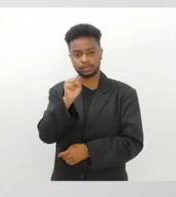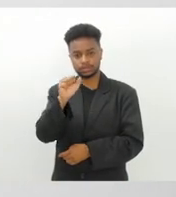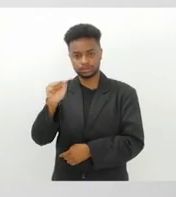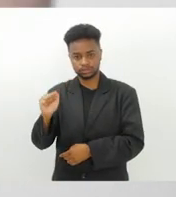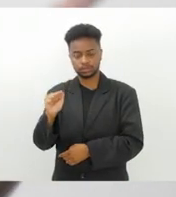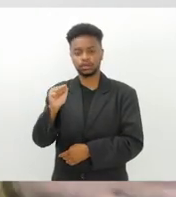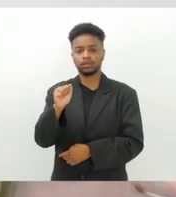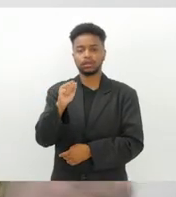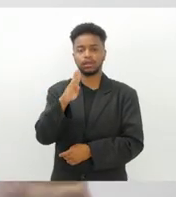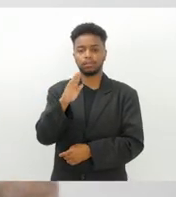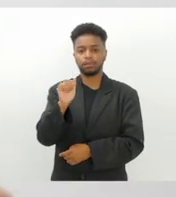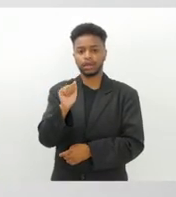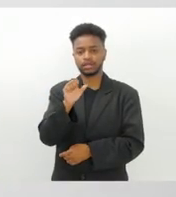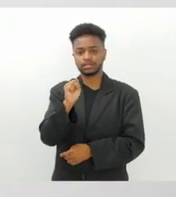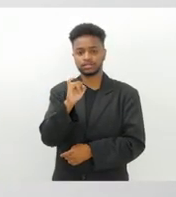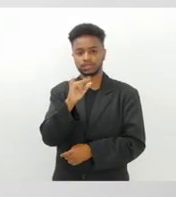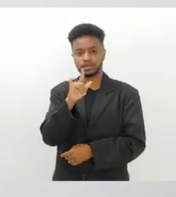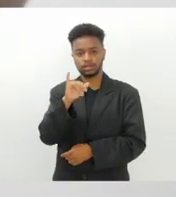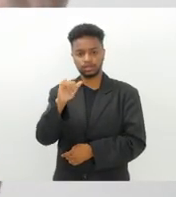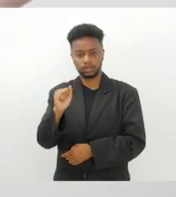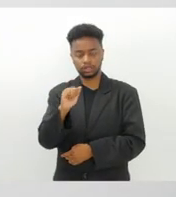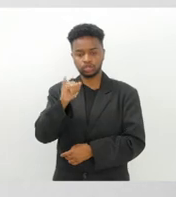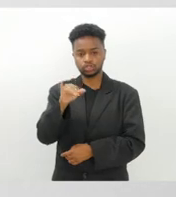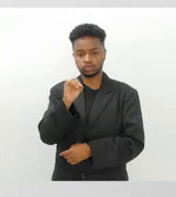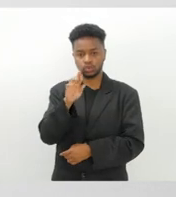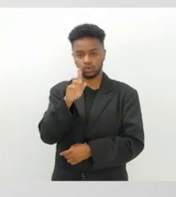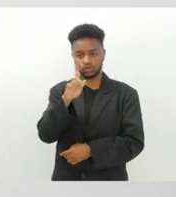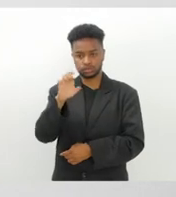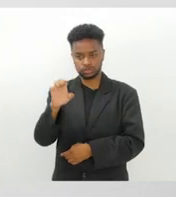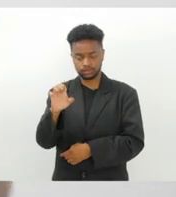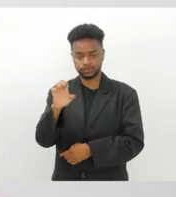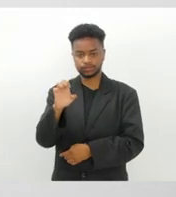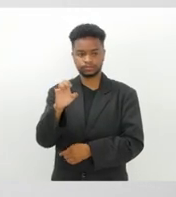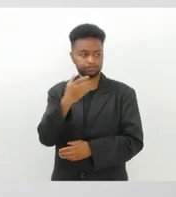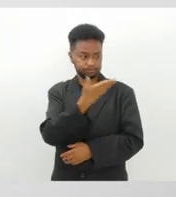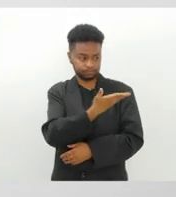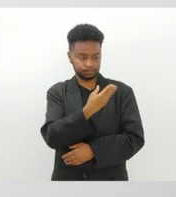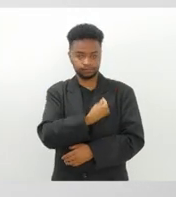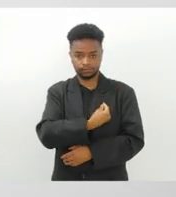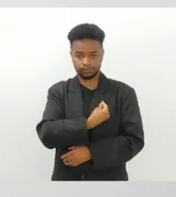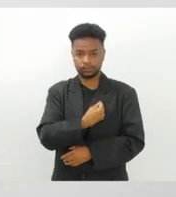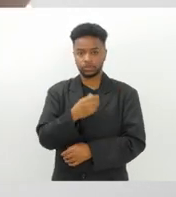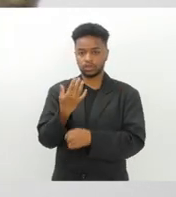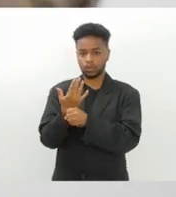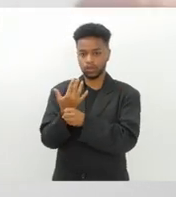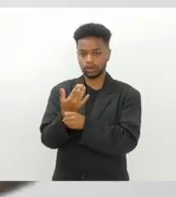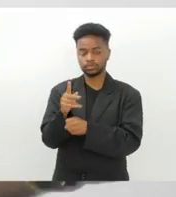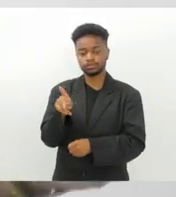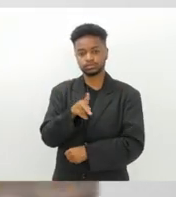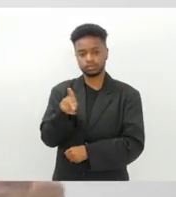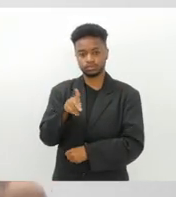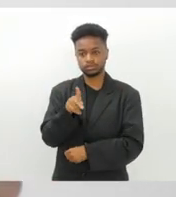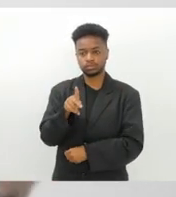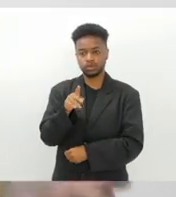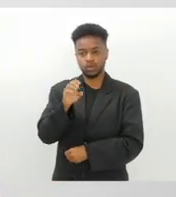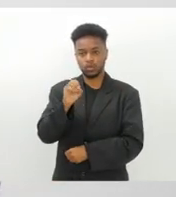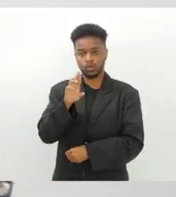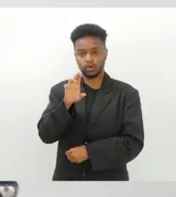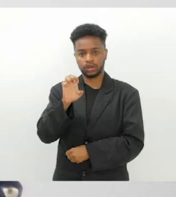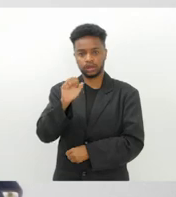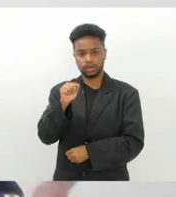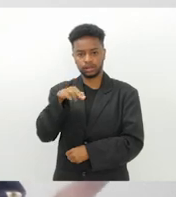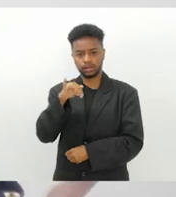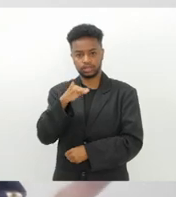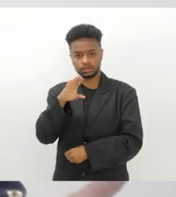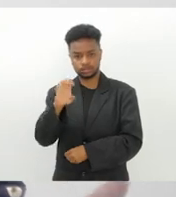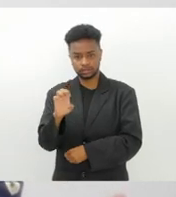Anjos, Basília Paula de Carvalho, Jorge Luiz Barbosa, da UERJ, professora Aureanice de Melo